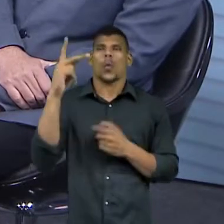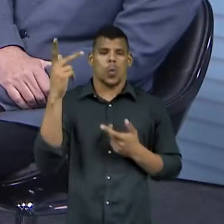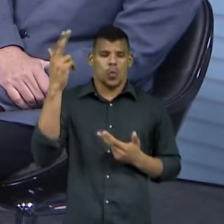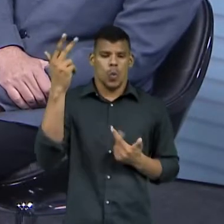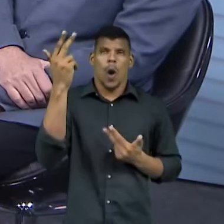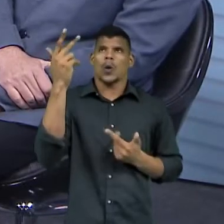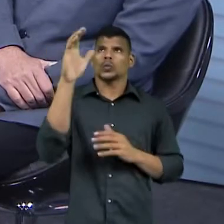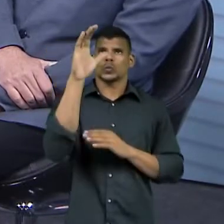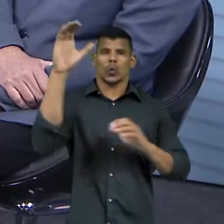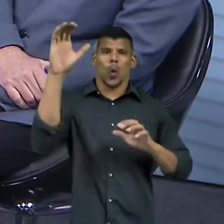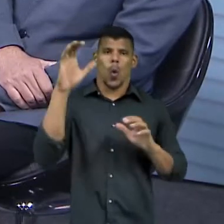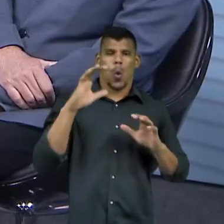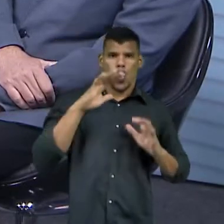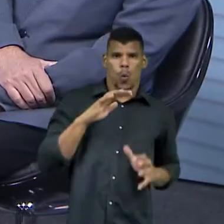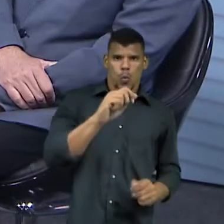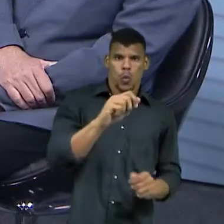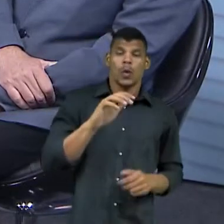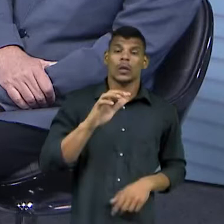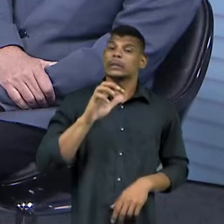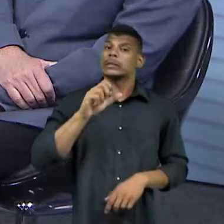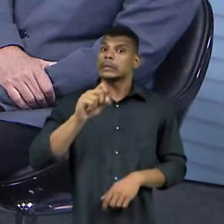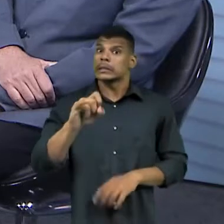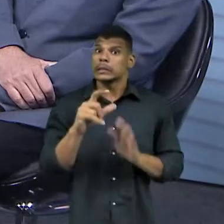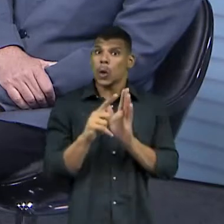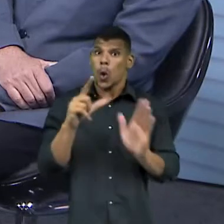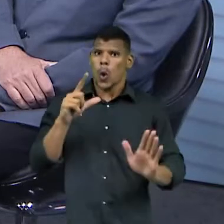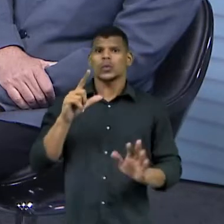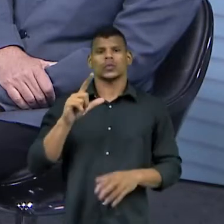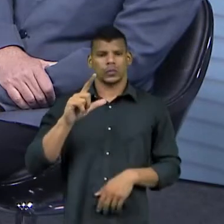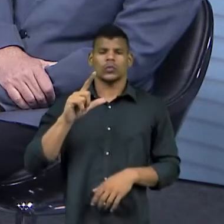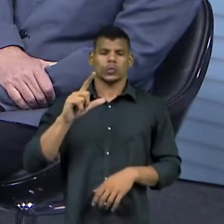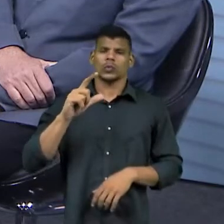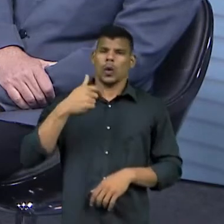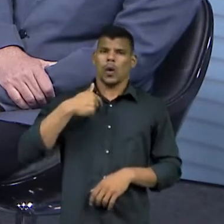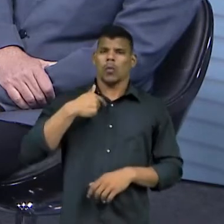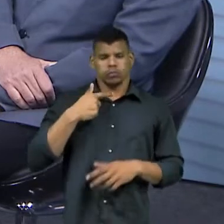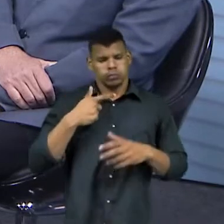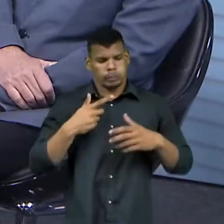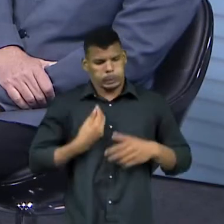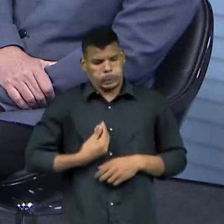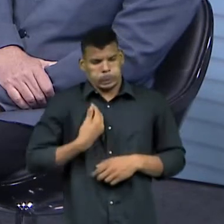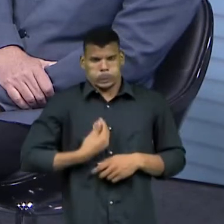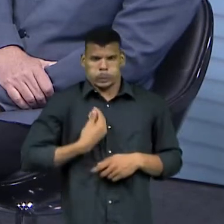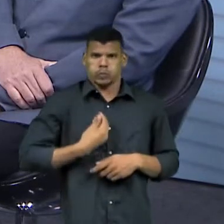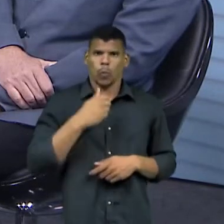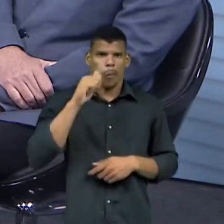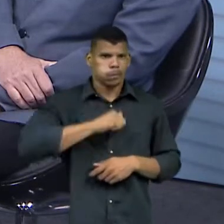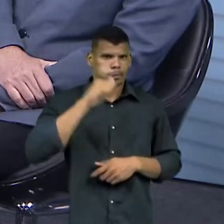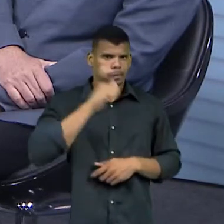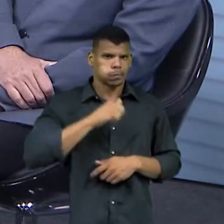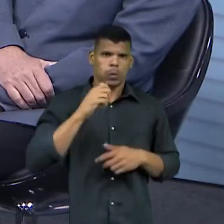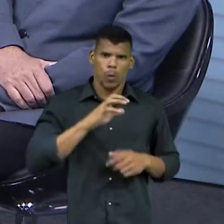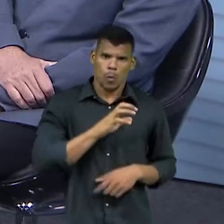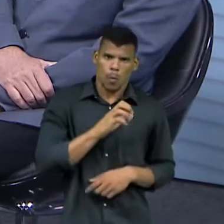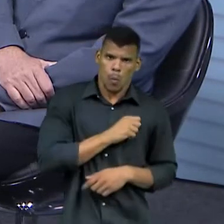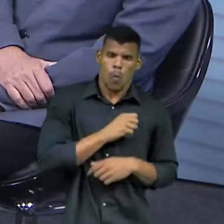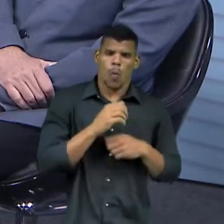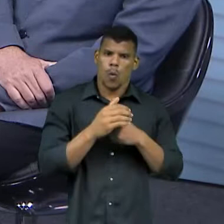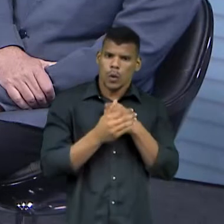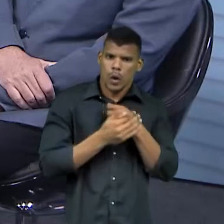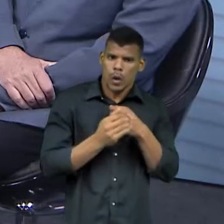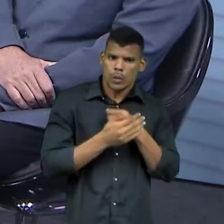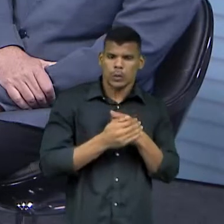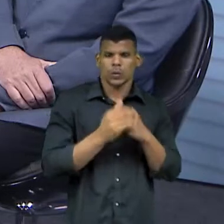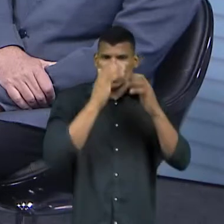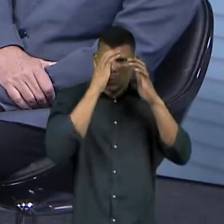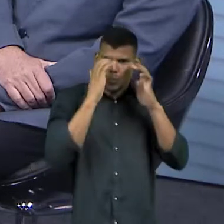céu então se eu consigo trazer antecipar o modelo de céu aqui na terra ou seja a qualidade de vida de amor de carinho de respeito